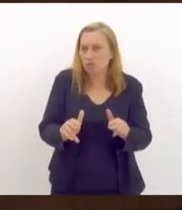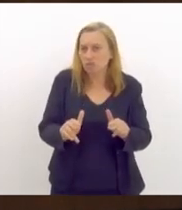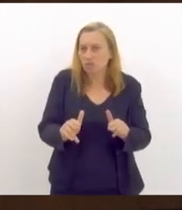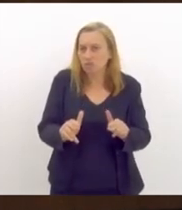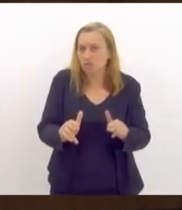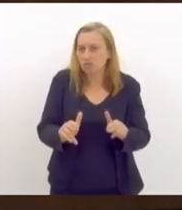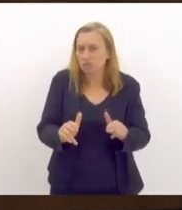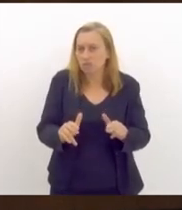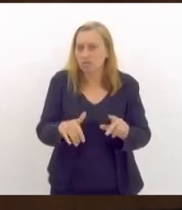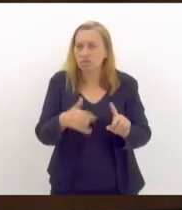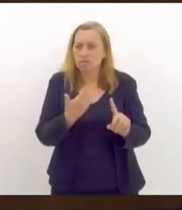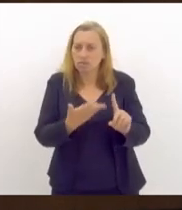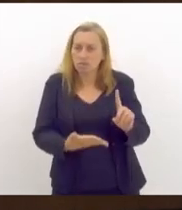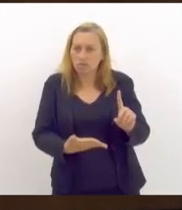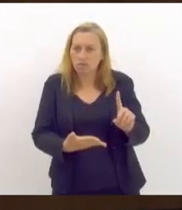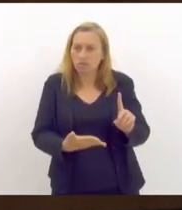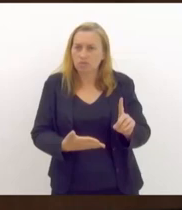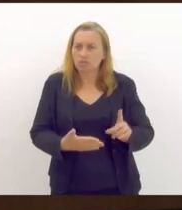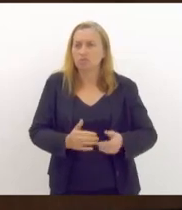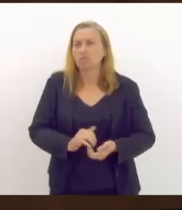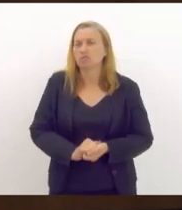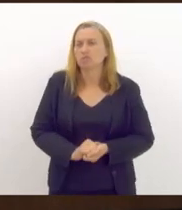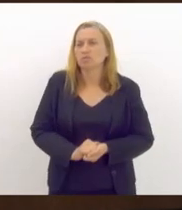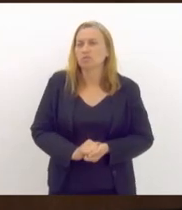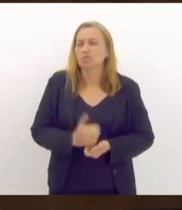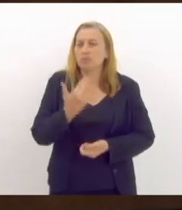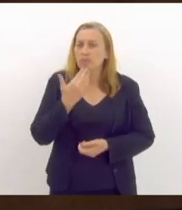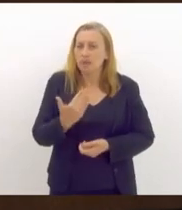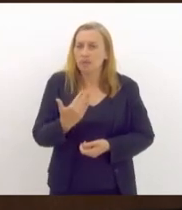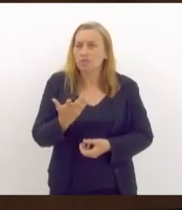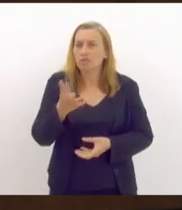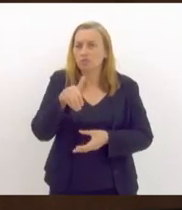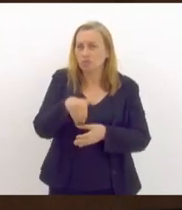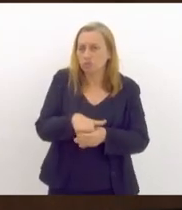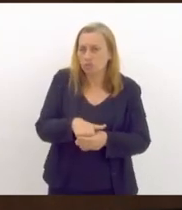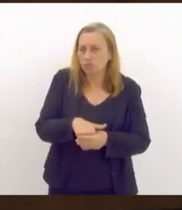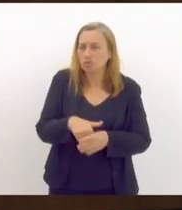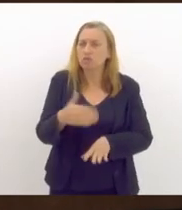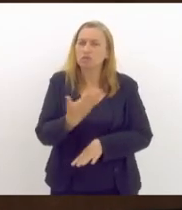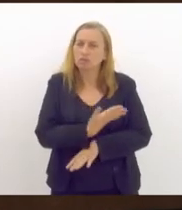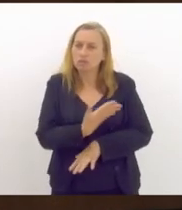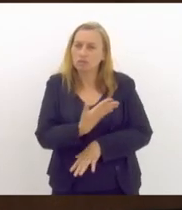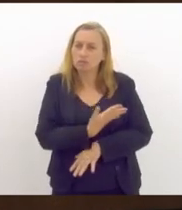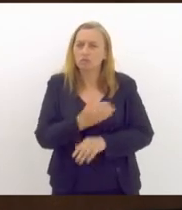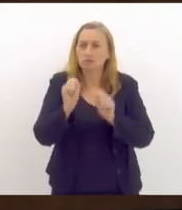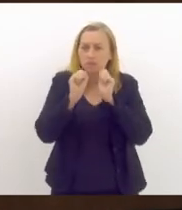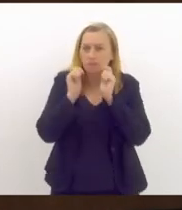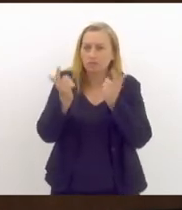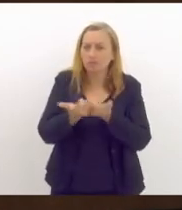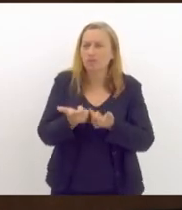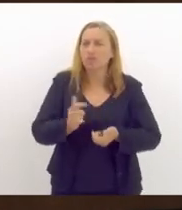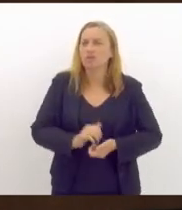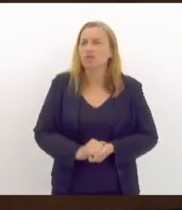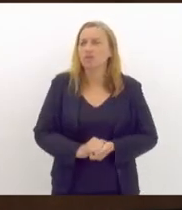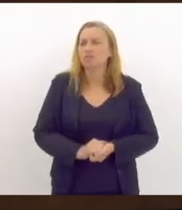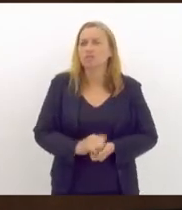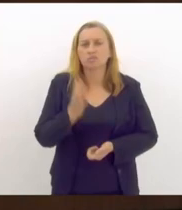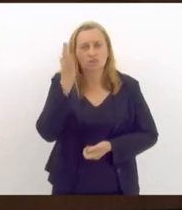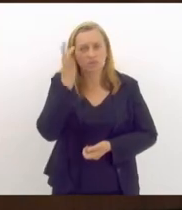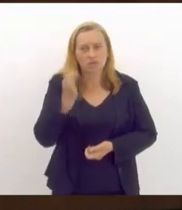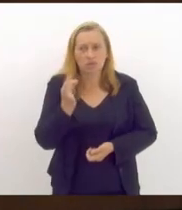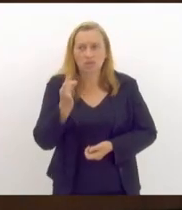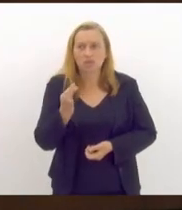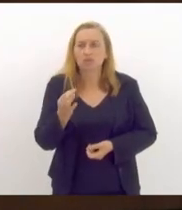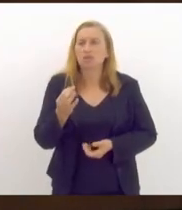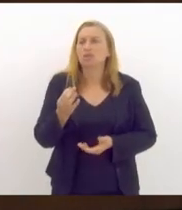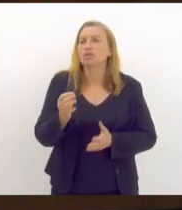homenagem portanto fica aqui eu peço o voto aos meus colegas da Assembleia Legislativa não sei se o